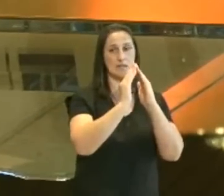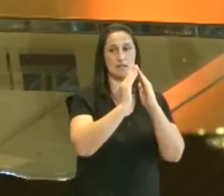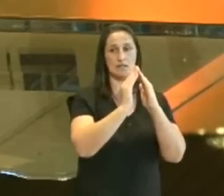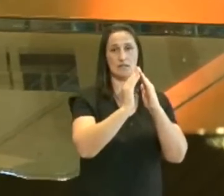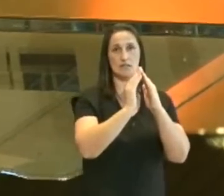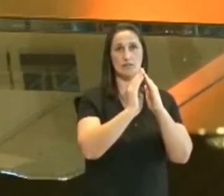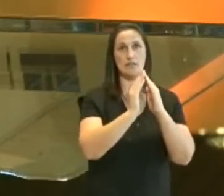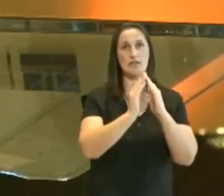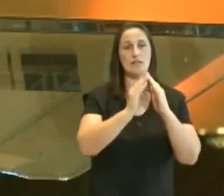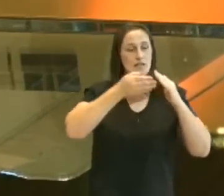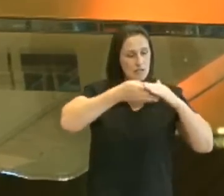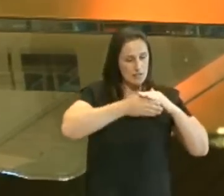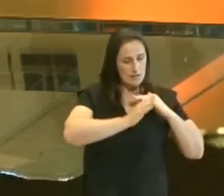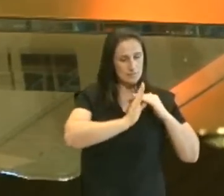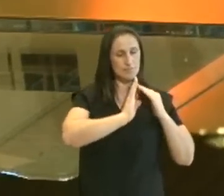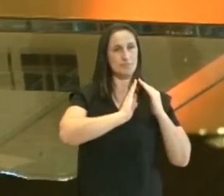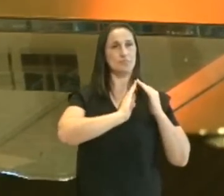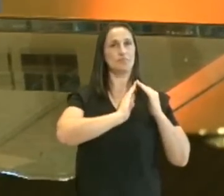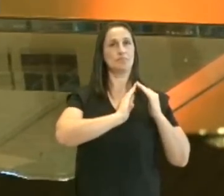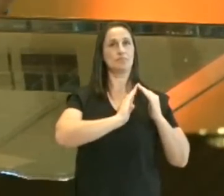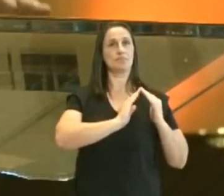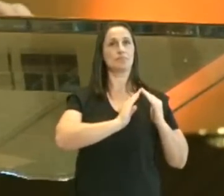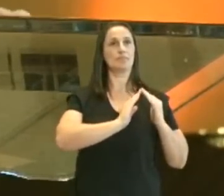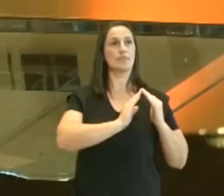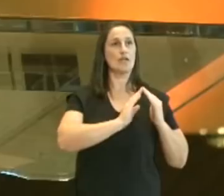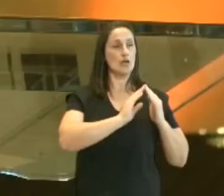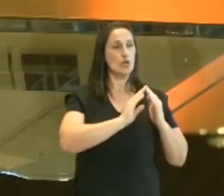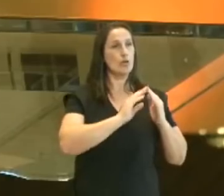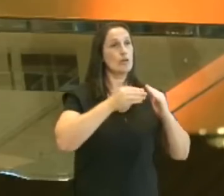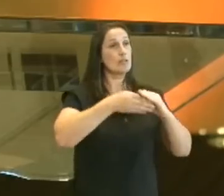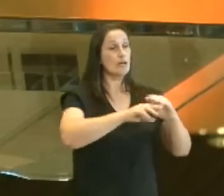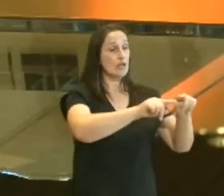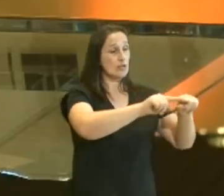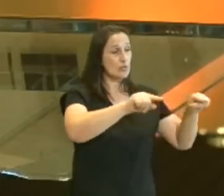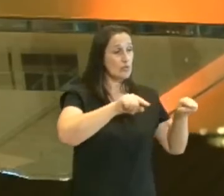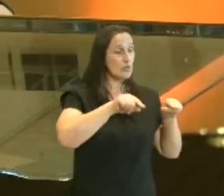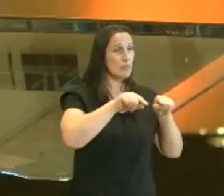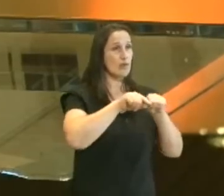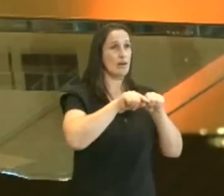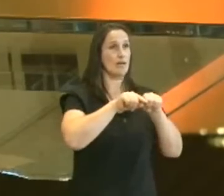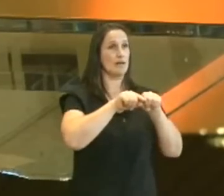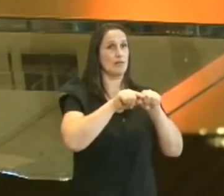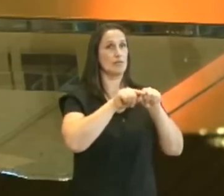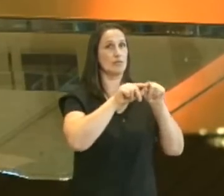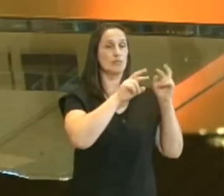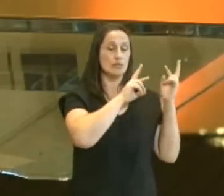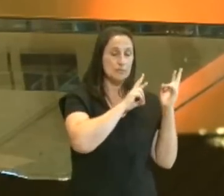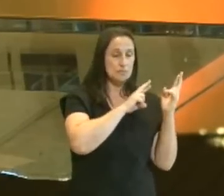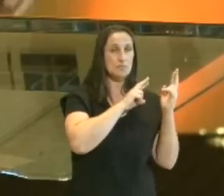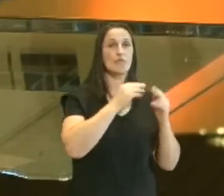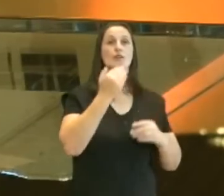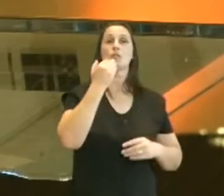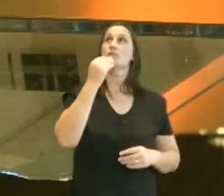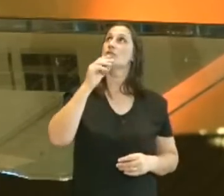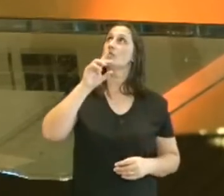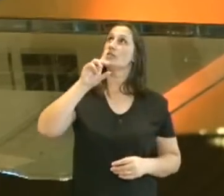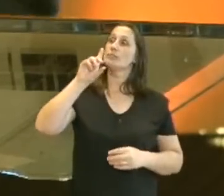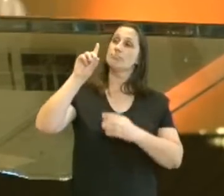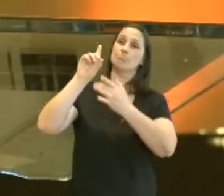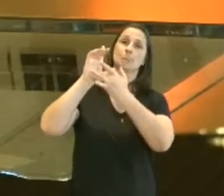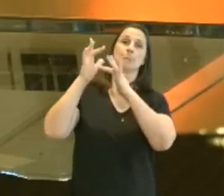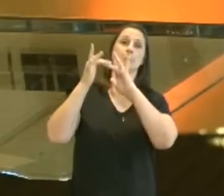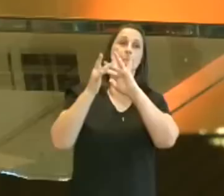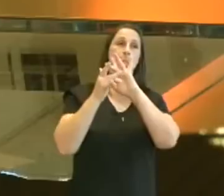Eu vou pedir para Jesus entrar no teu quarto. Eu vou pedir para Jesus conversar